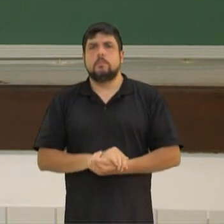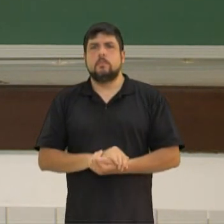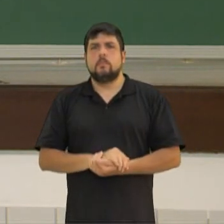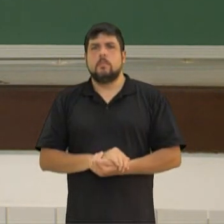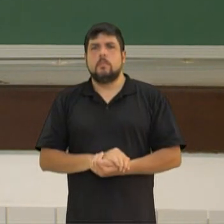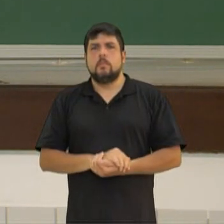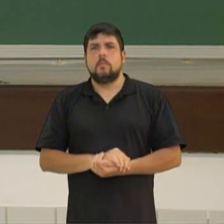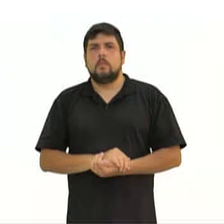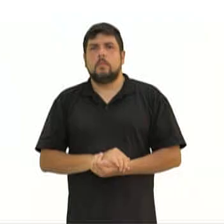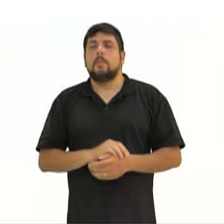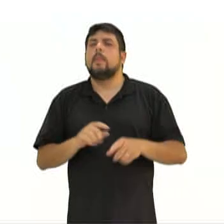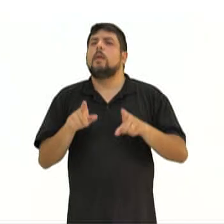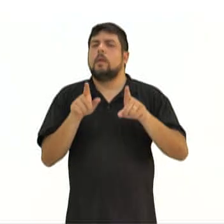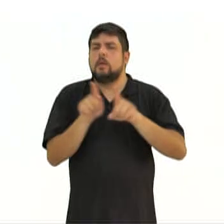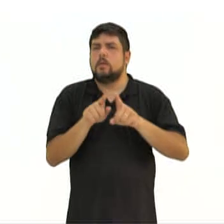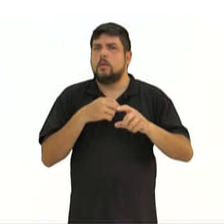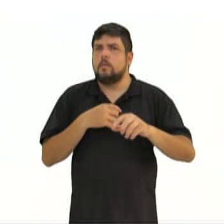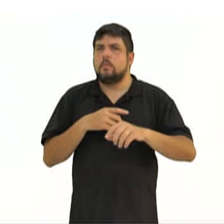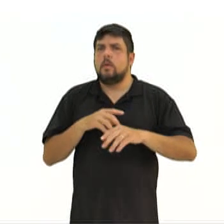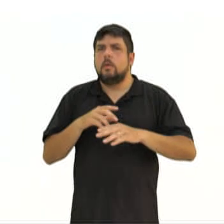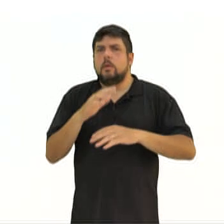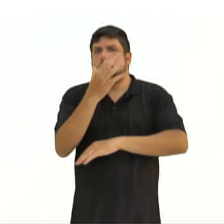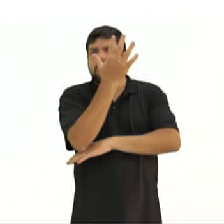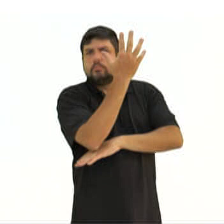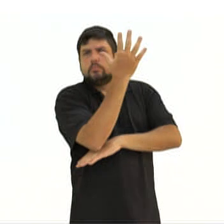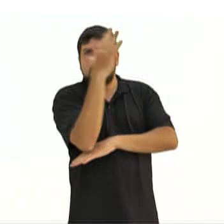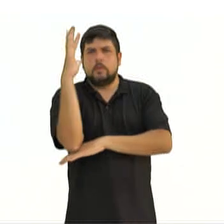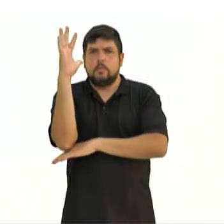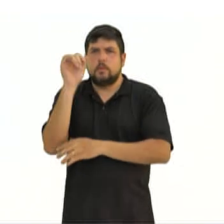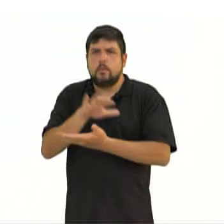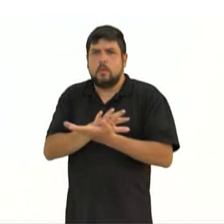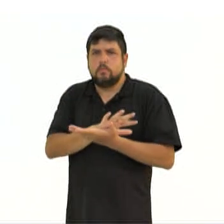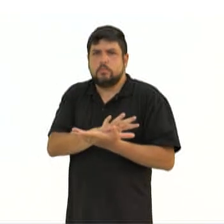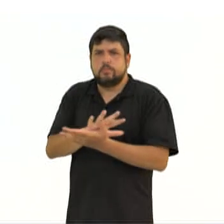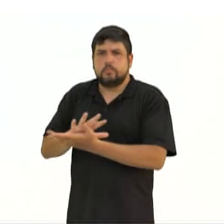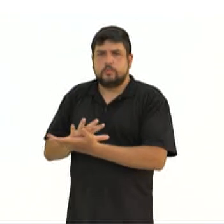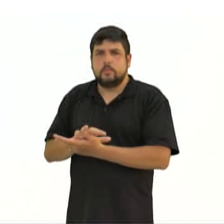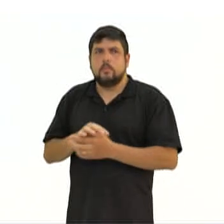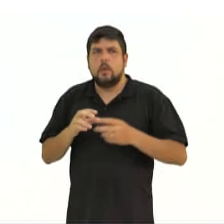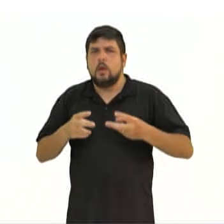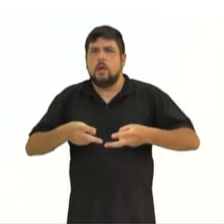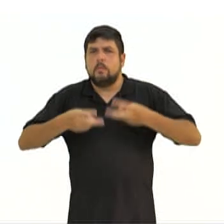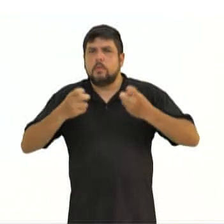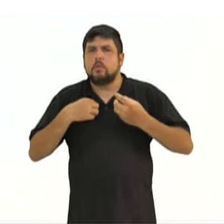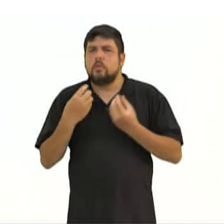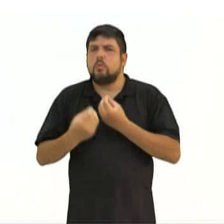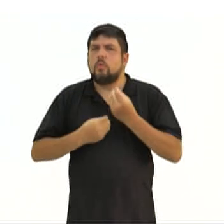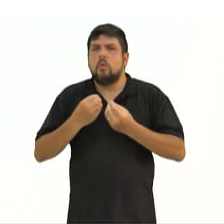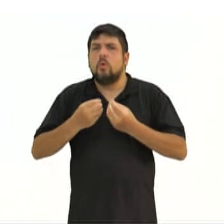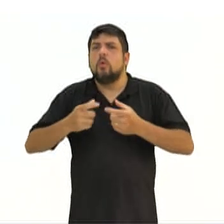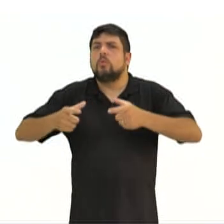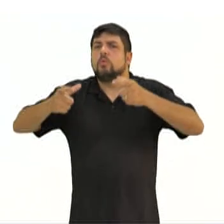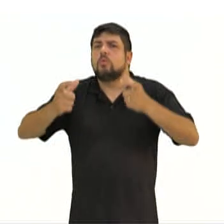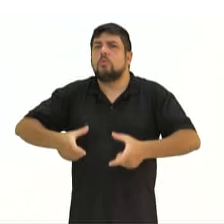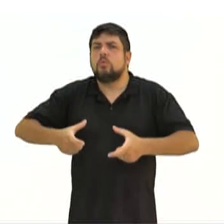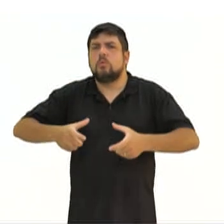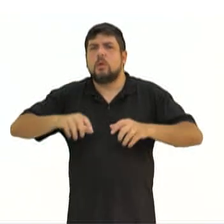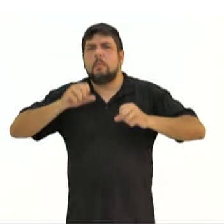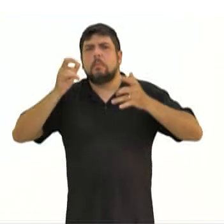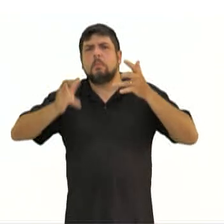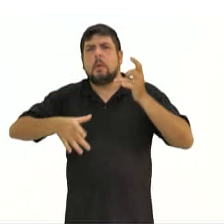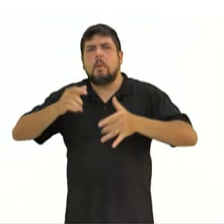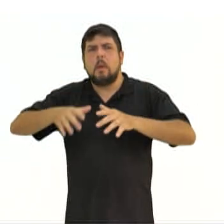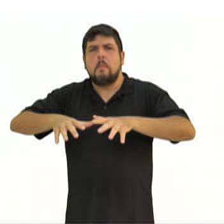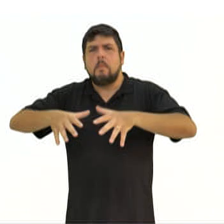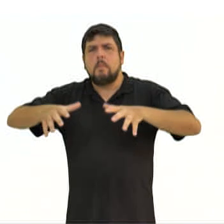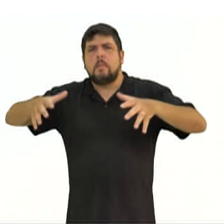Além dos danos à saúde, temos danos ambientais. Então, olha o quanto de terra está sendo ocupado por esse lixo eletrônico que,